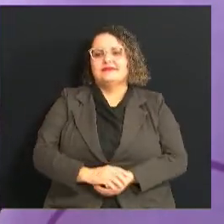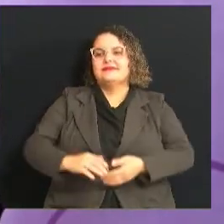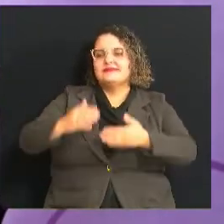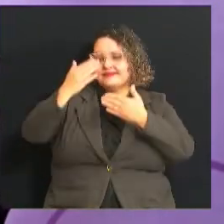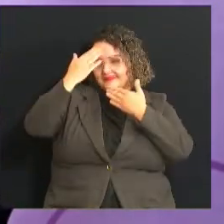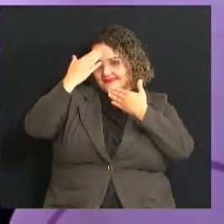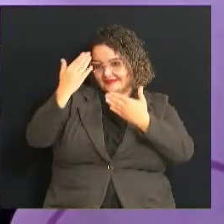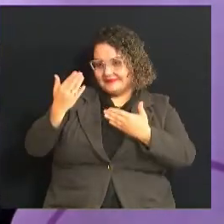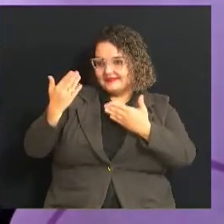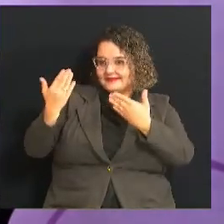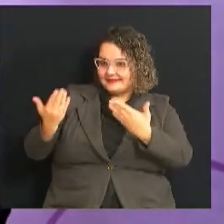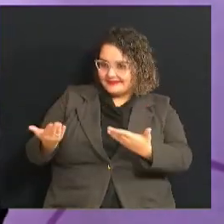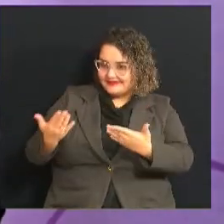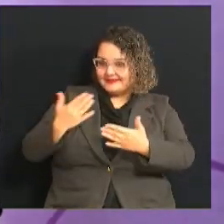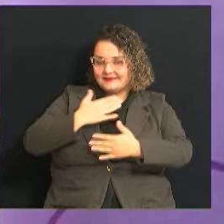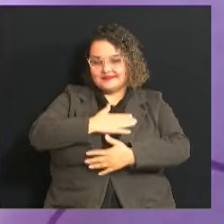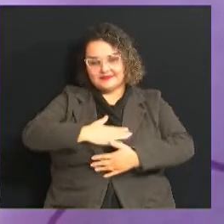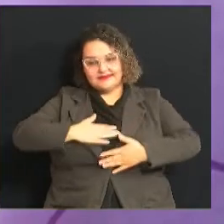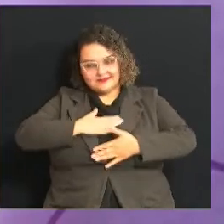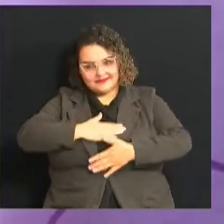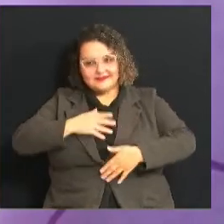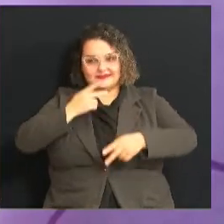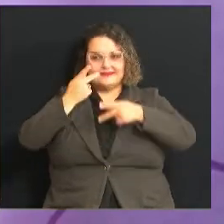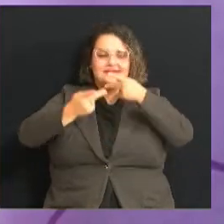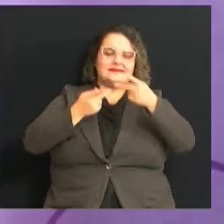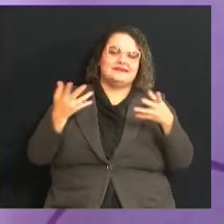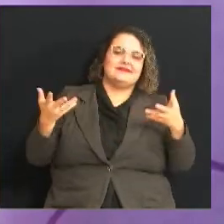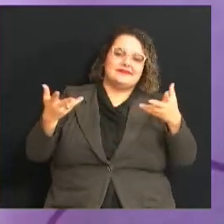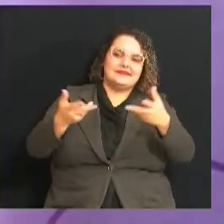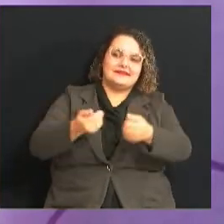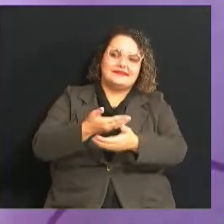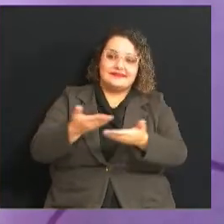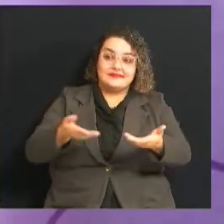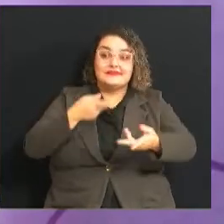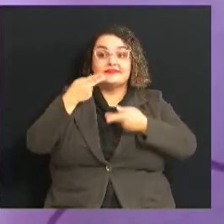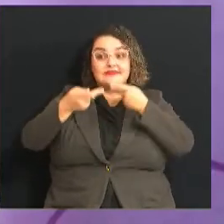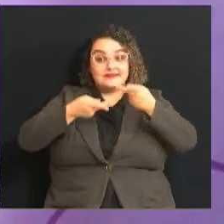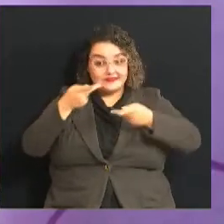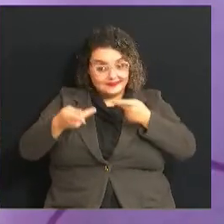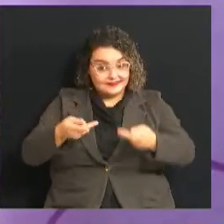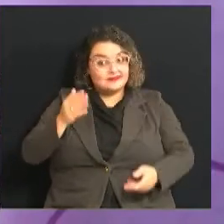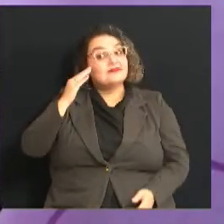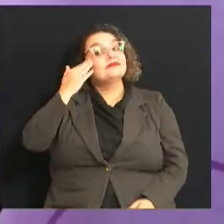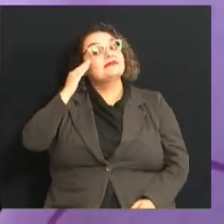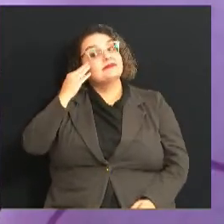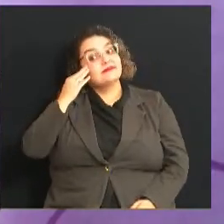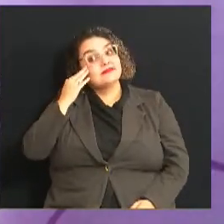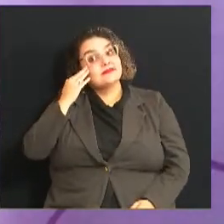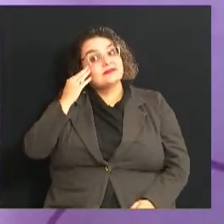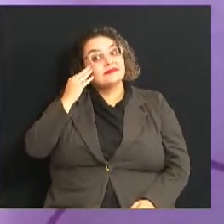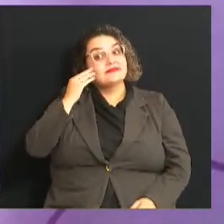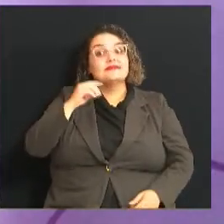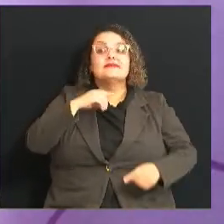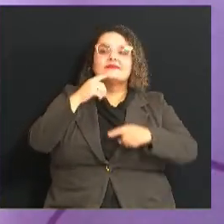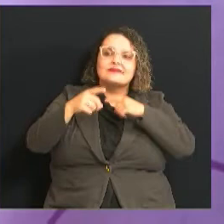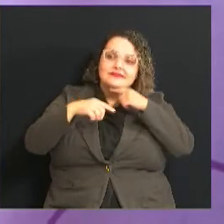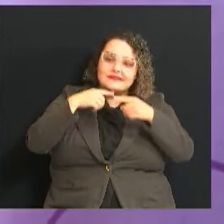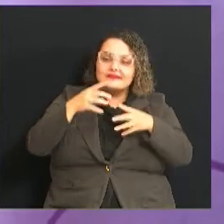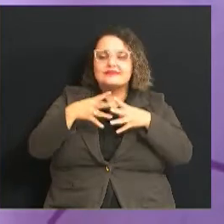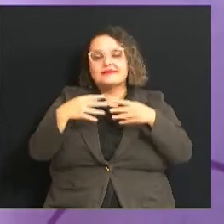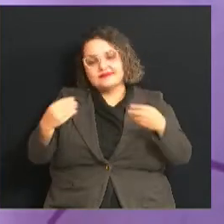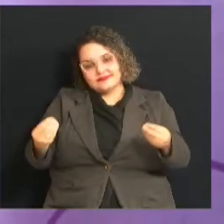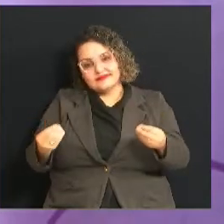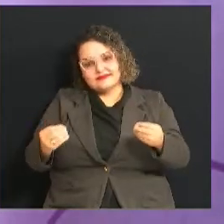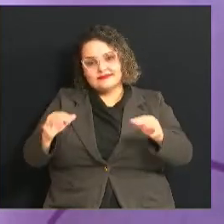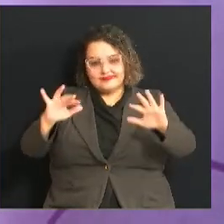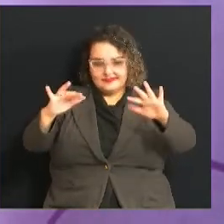Obrigada a vocês, é um prazer falar com todo mundo, a gente conversar um pouco, entender, né, tirar as dúvidas dos espectadores